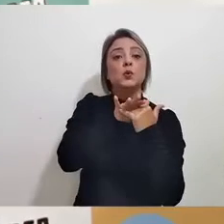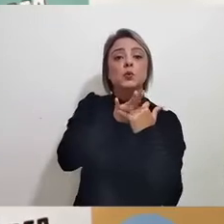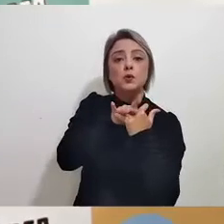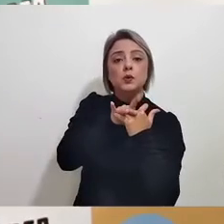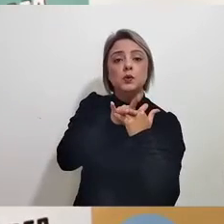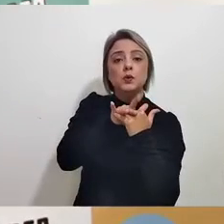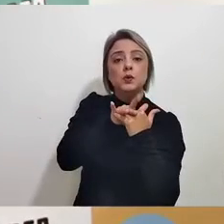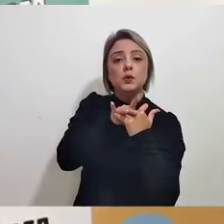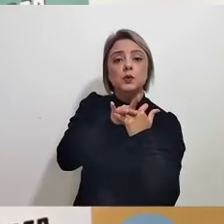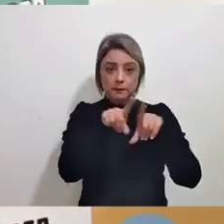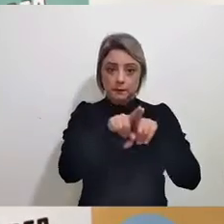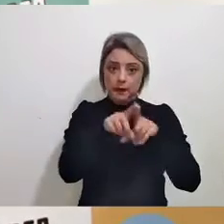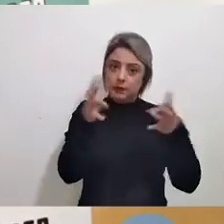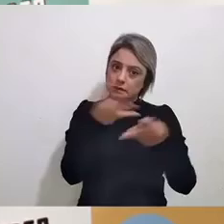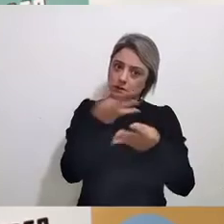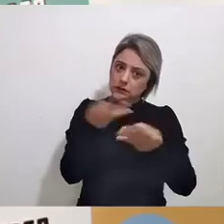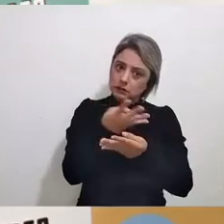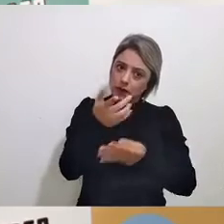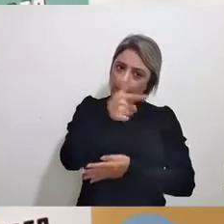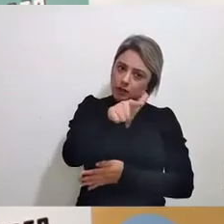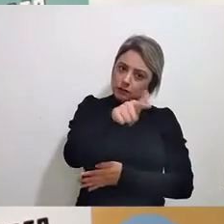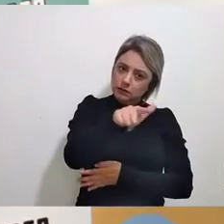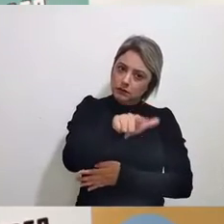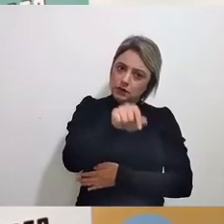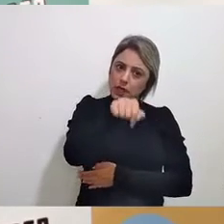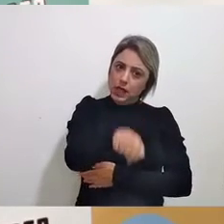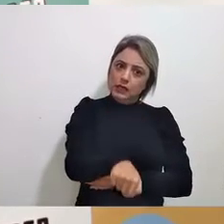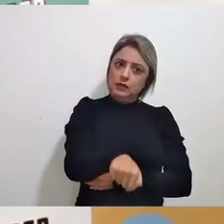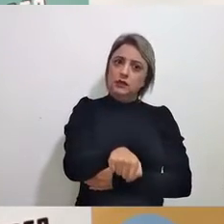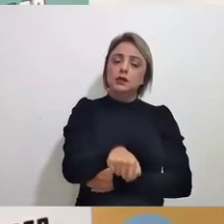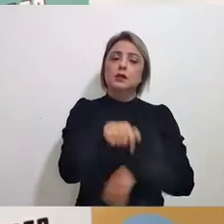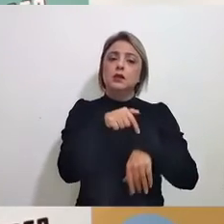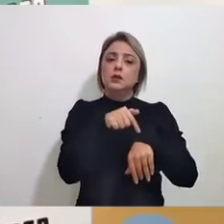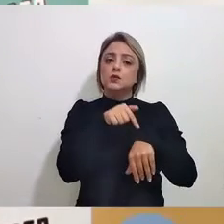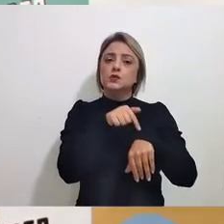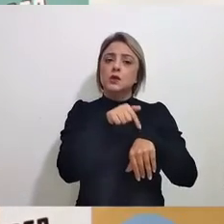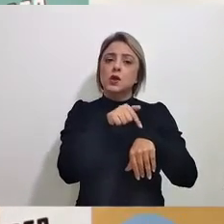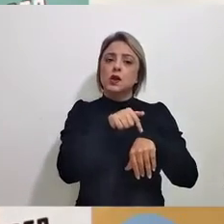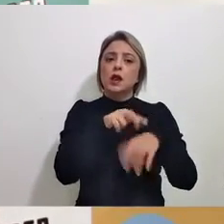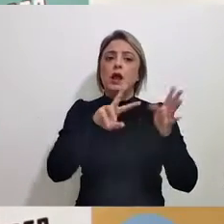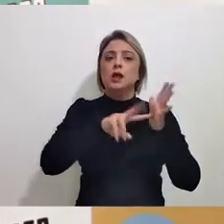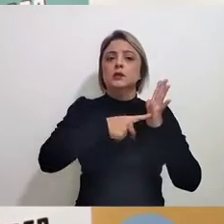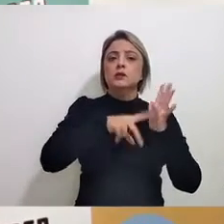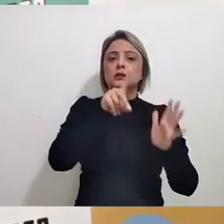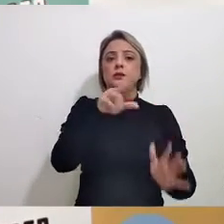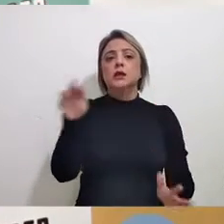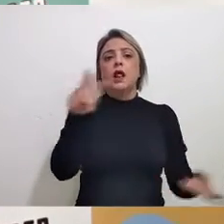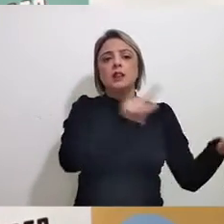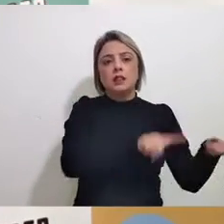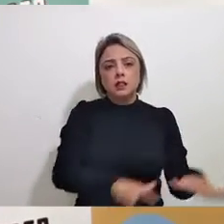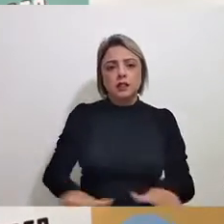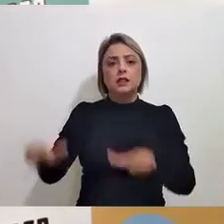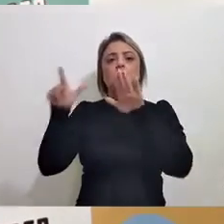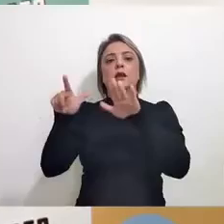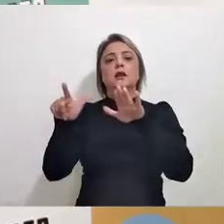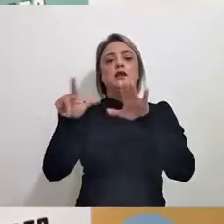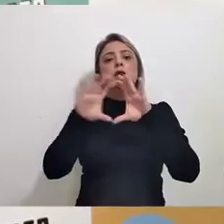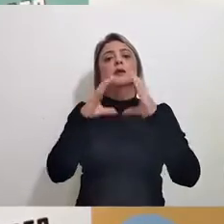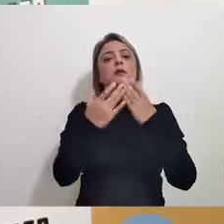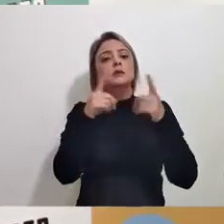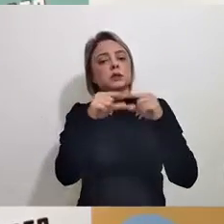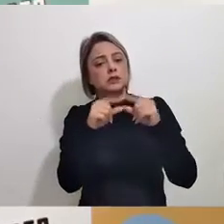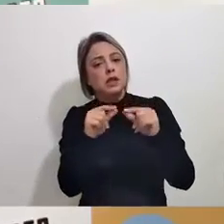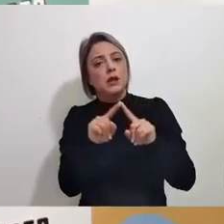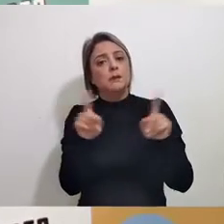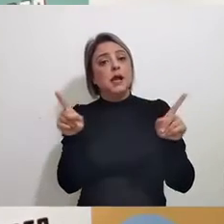bastante aqui nos horários do Simpro ao longo da semana aqui na TV Comunitária de Brasília. Mas eu queria